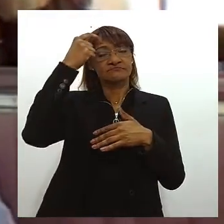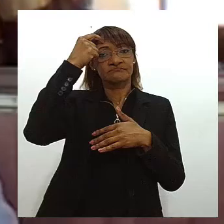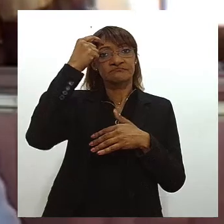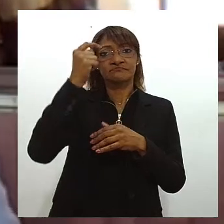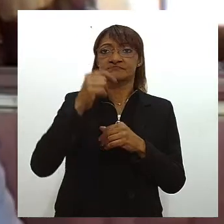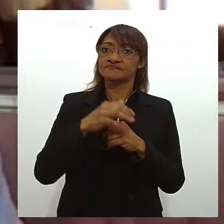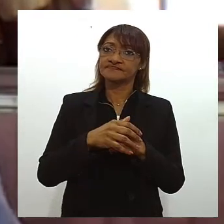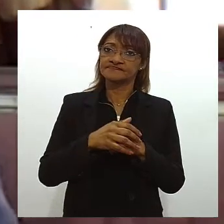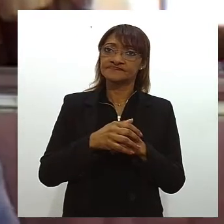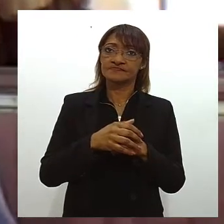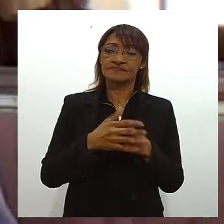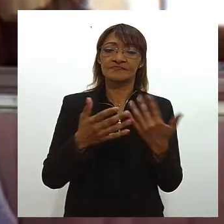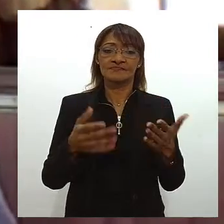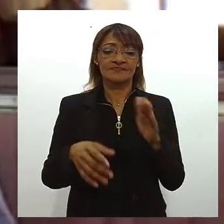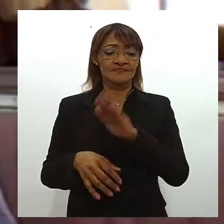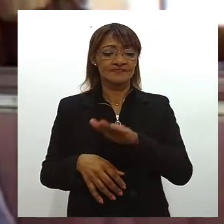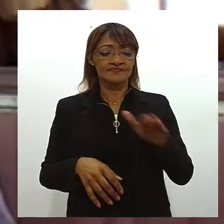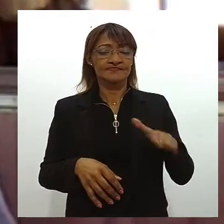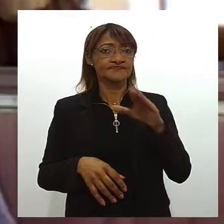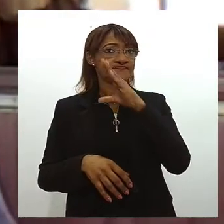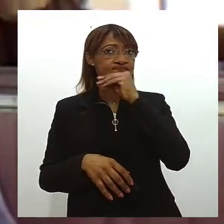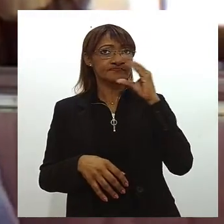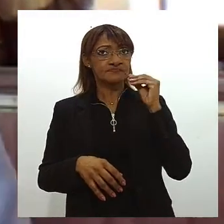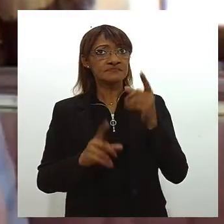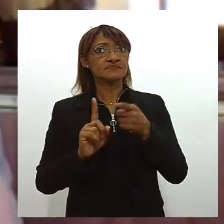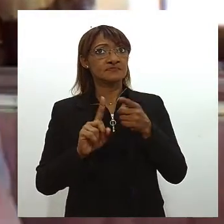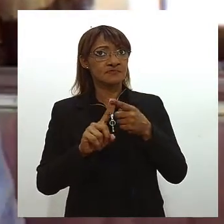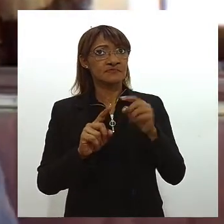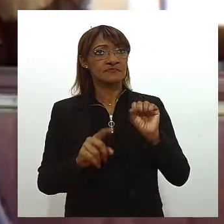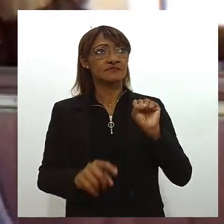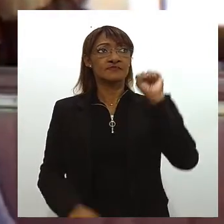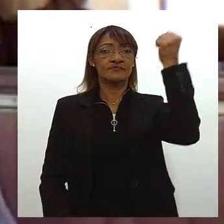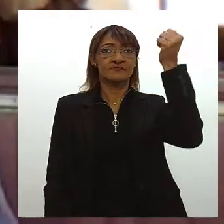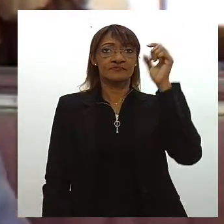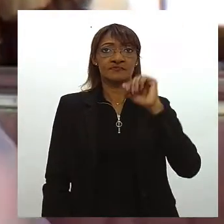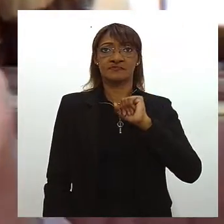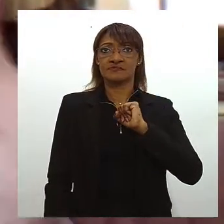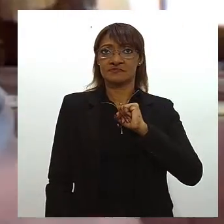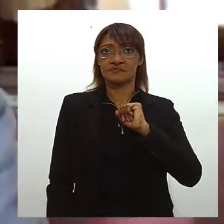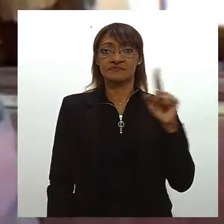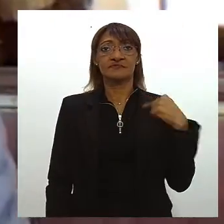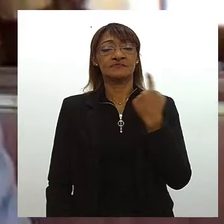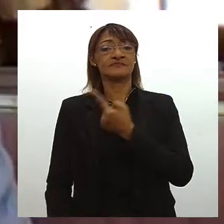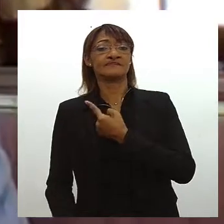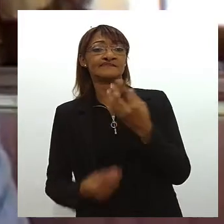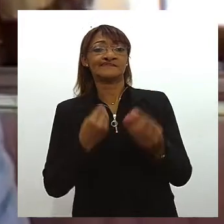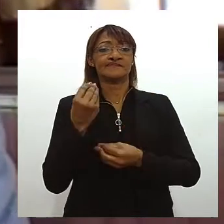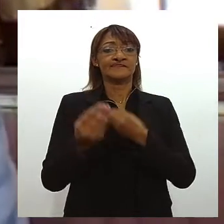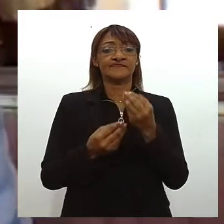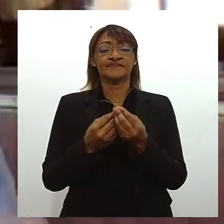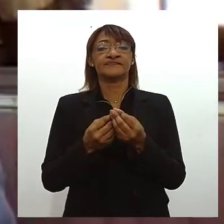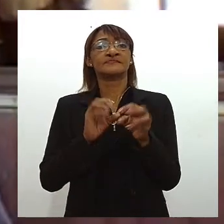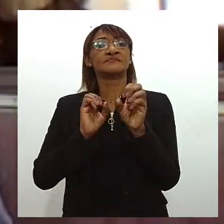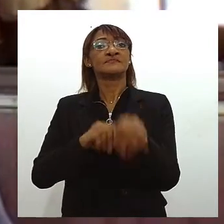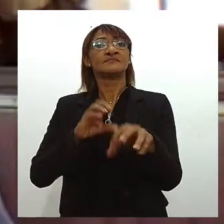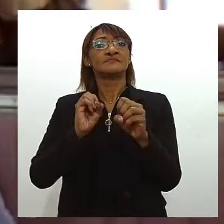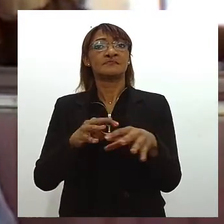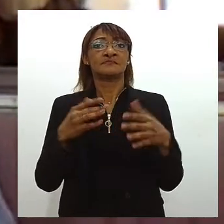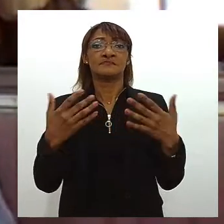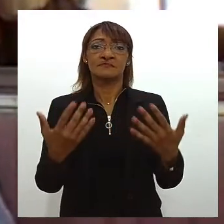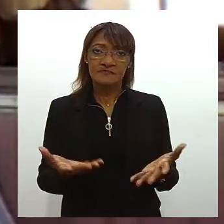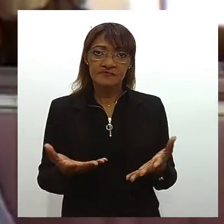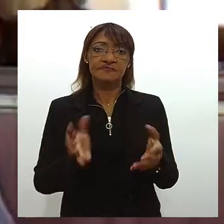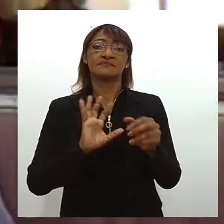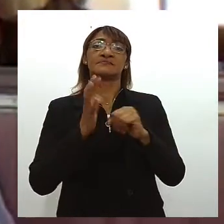e adolescentes, isso também é uma coisa grave. Então, nós temos que buscar isso. Na questão da educação, a pandemia trouxe